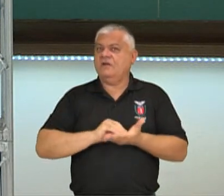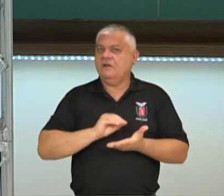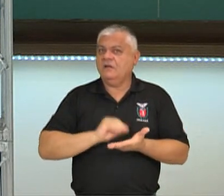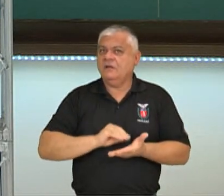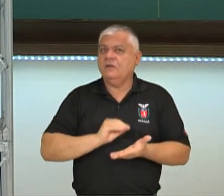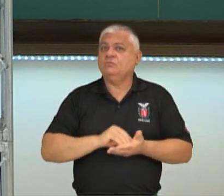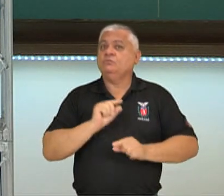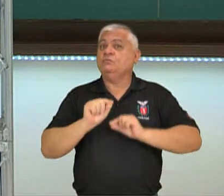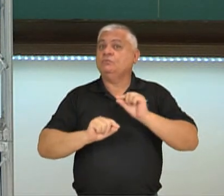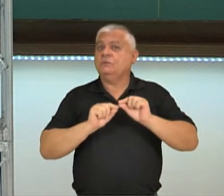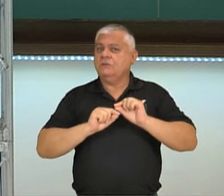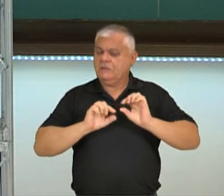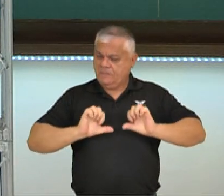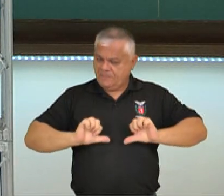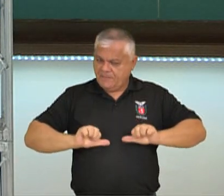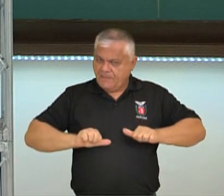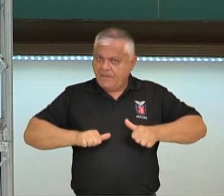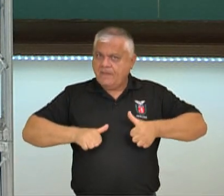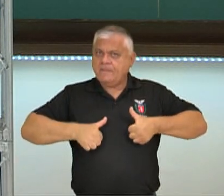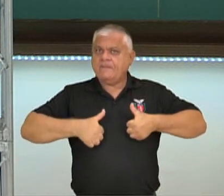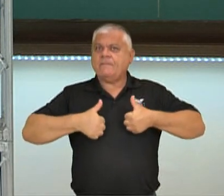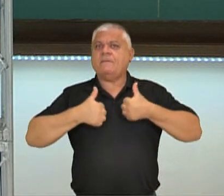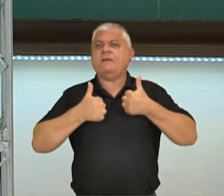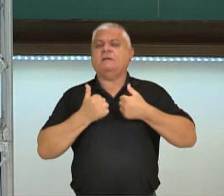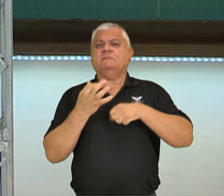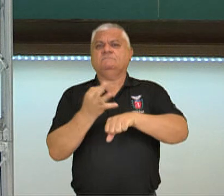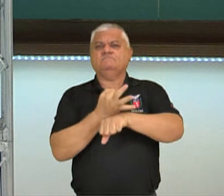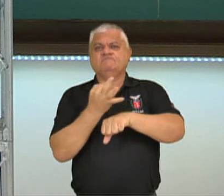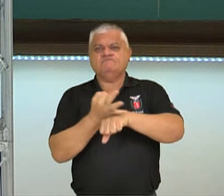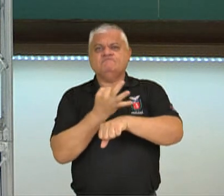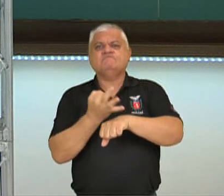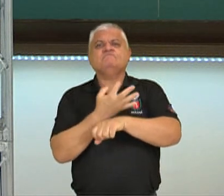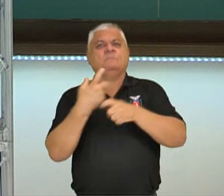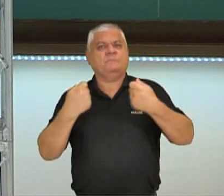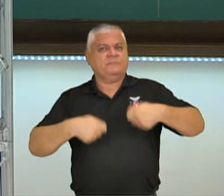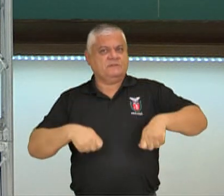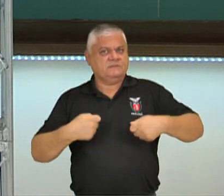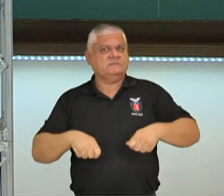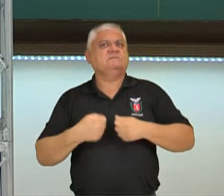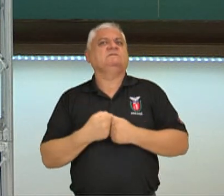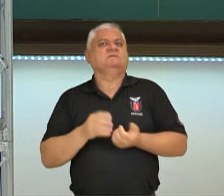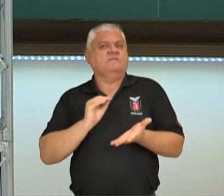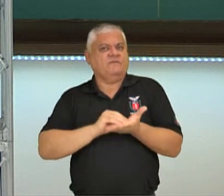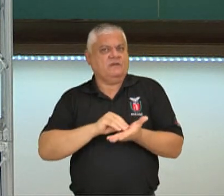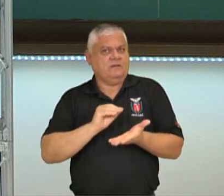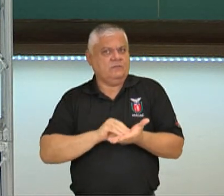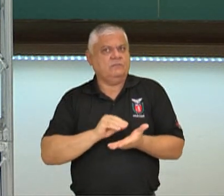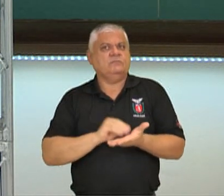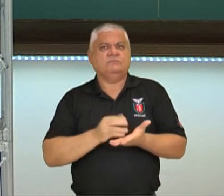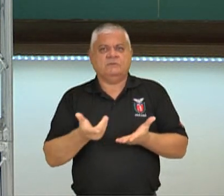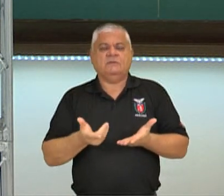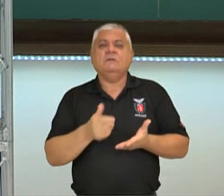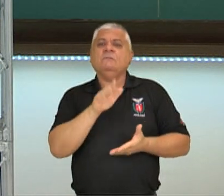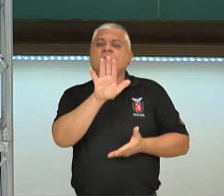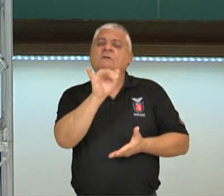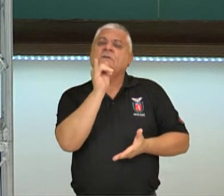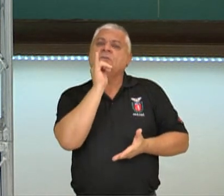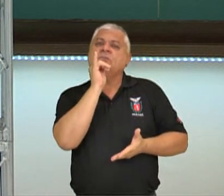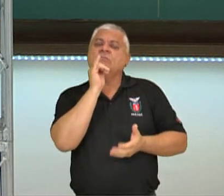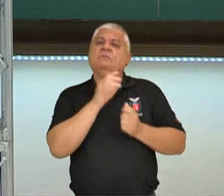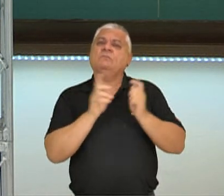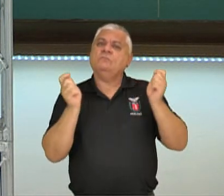faltando melhorar a sua resistência, está faltando resistência para o seu corpo, para que ele